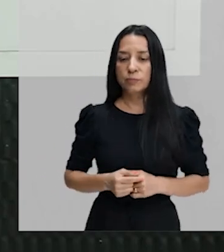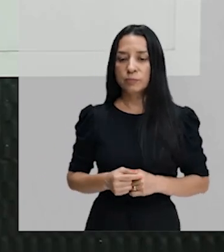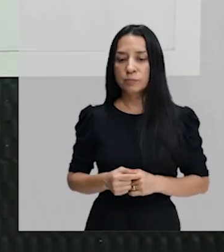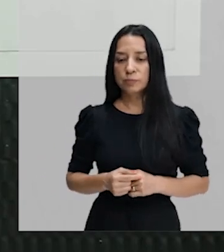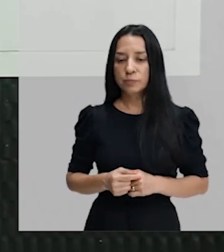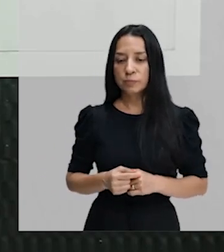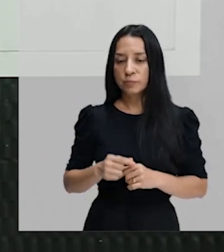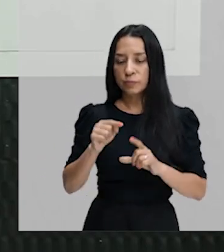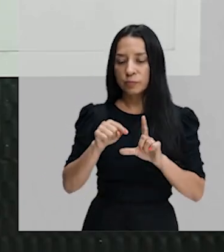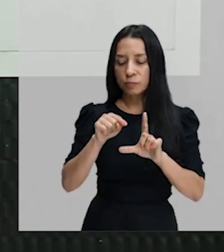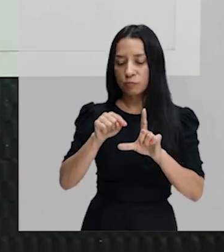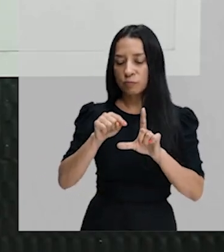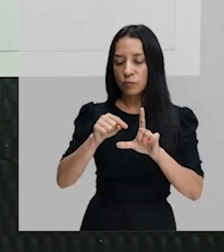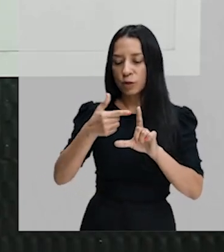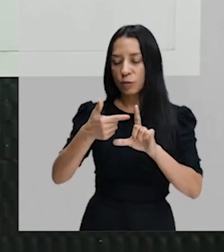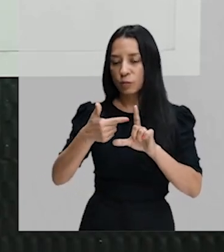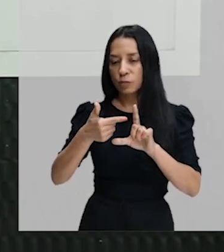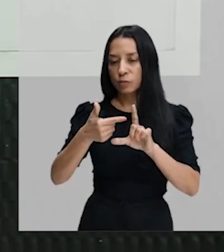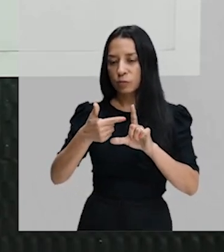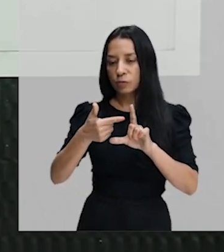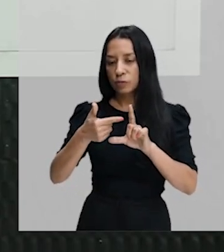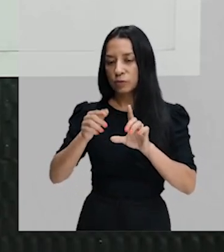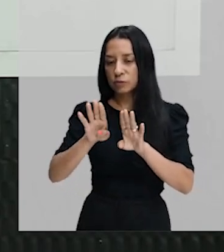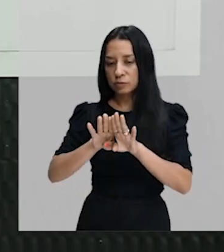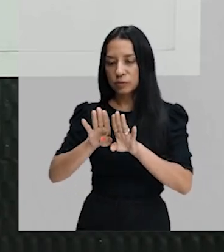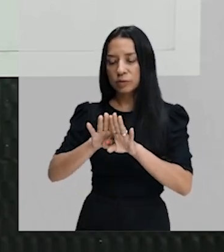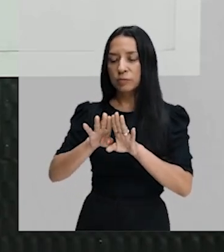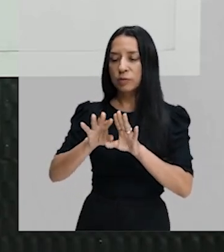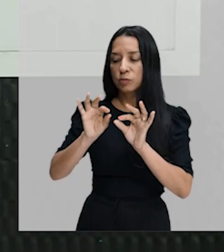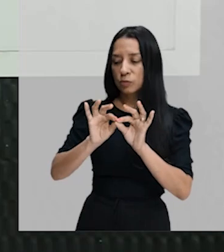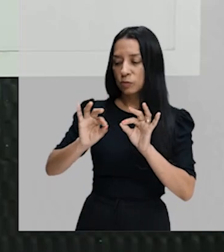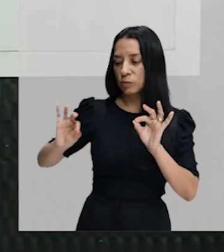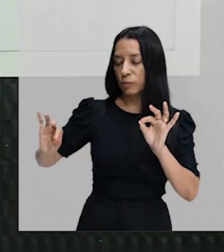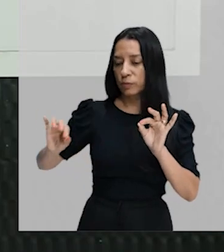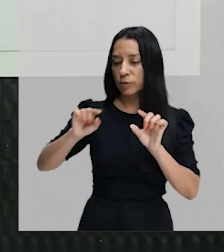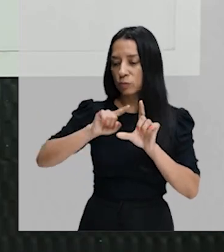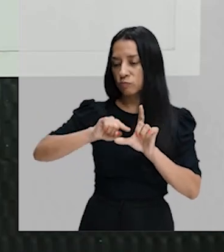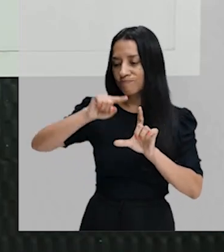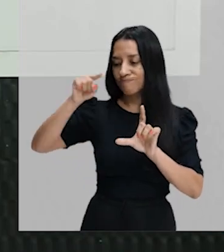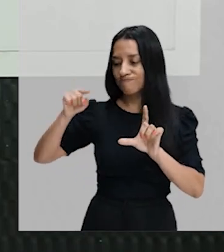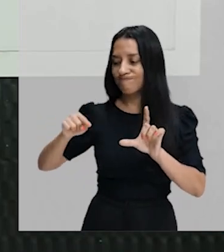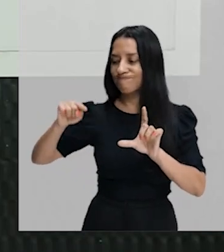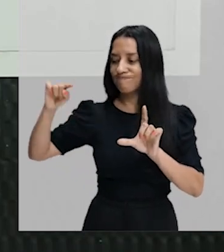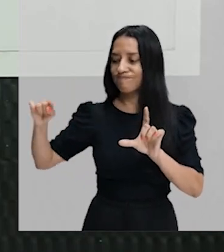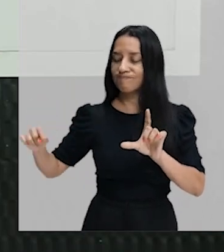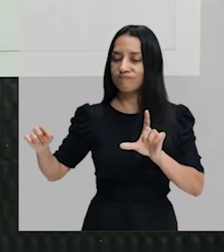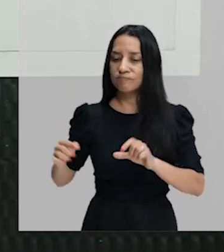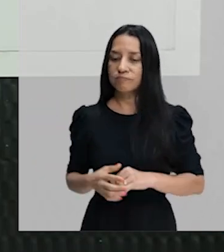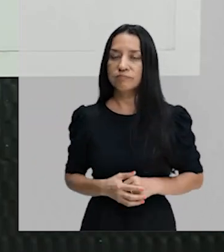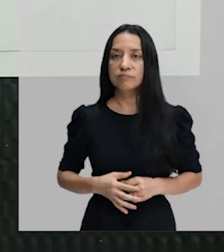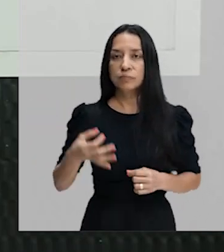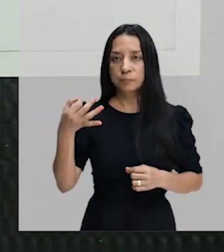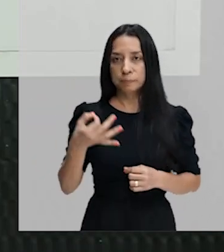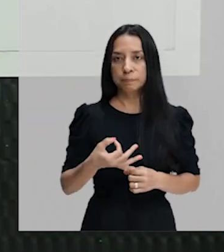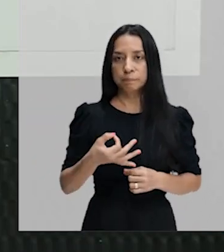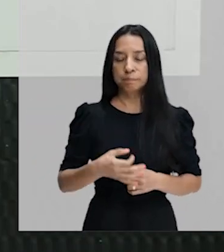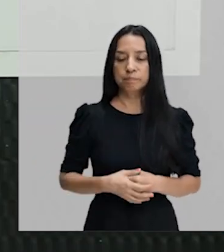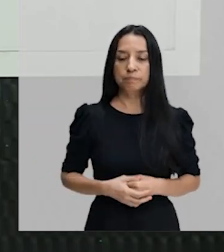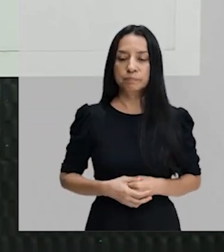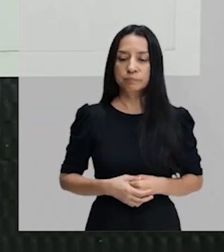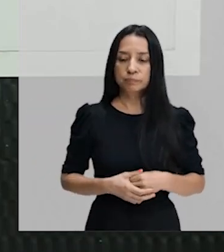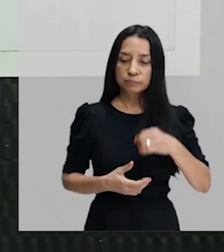ó ele também é o nosso comprimento de onda certo